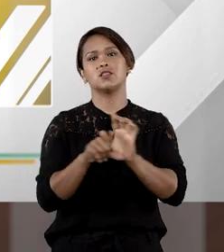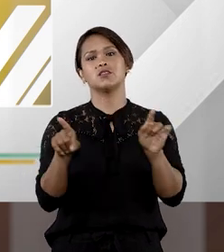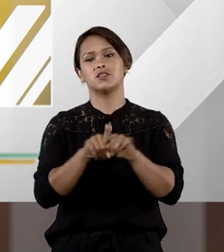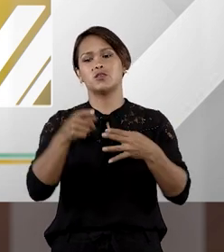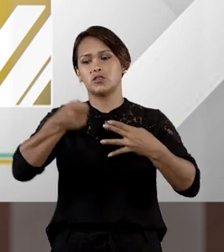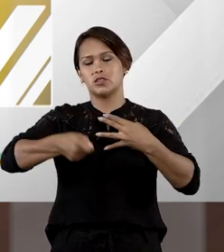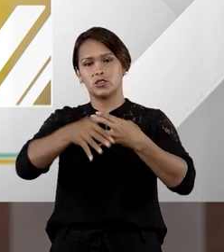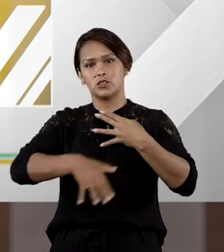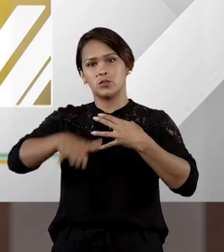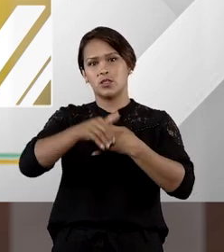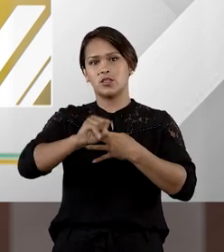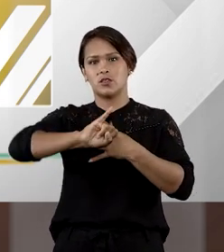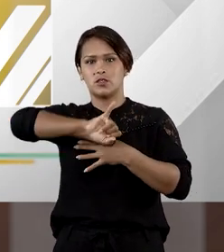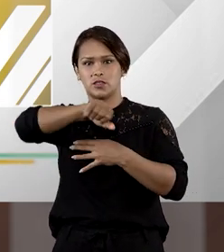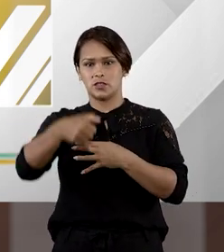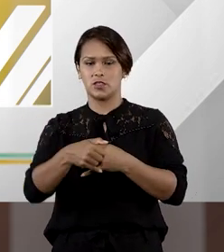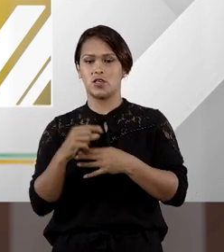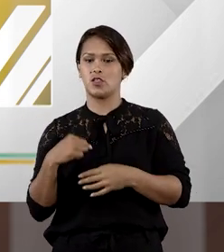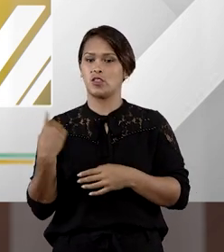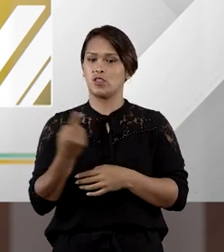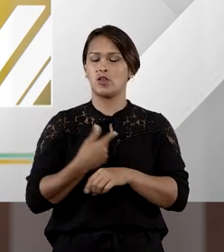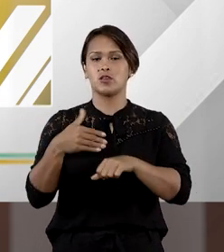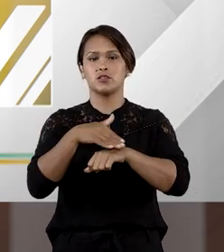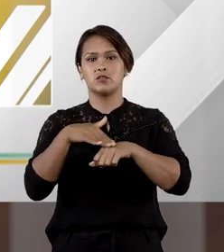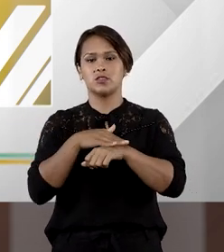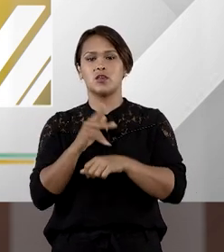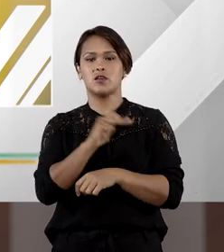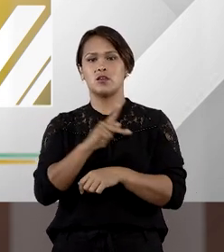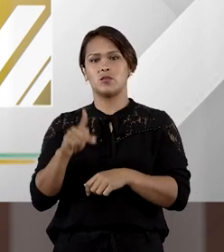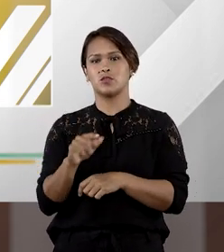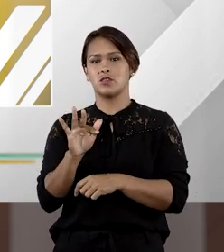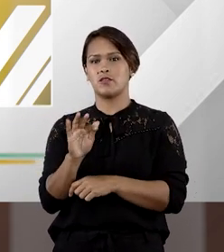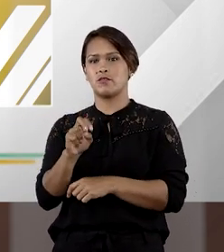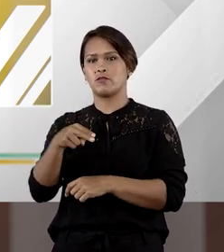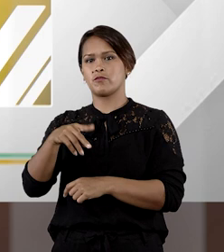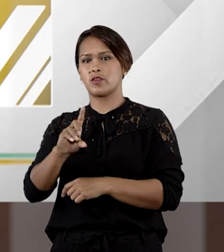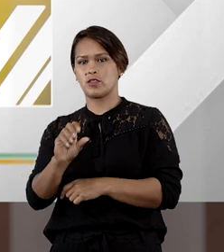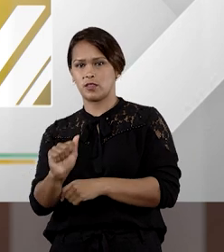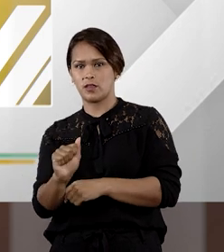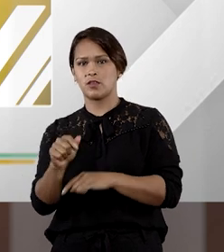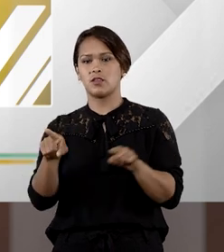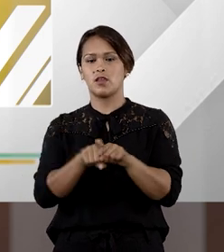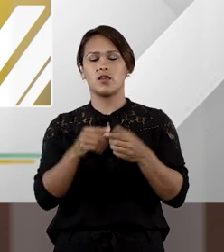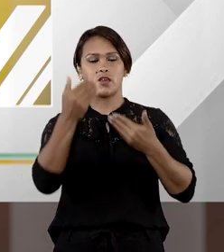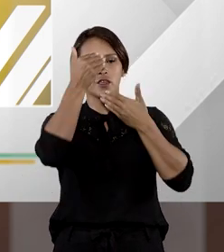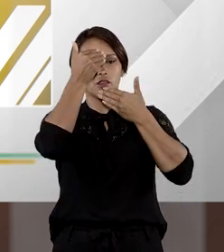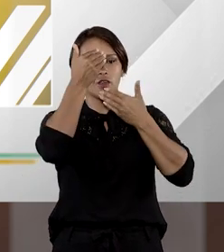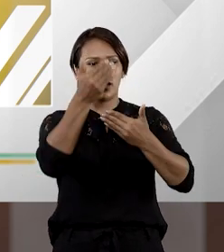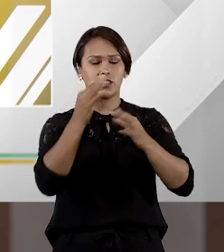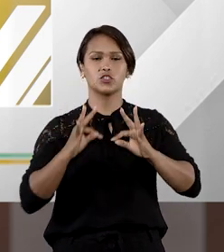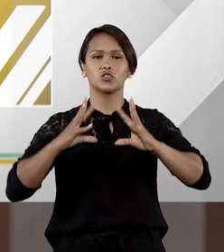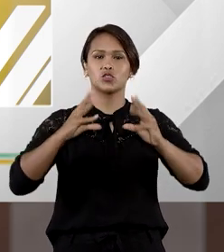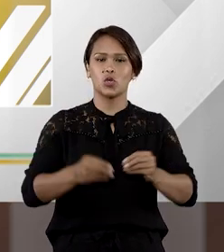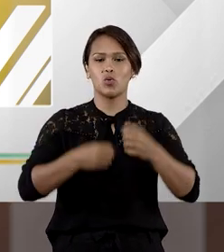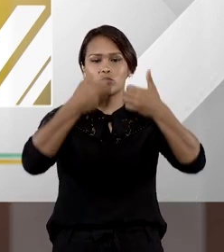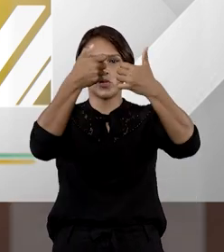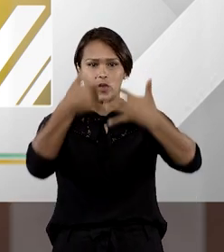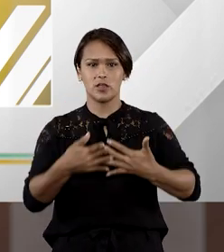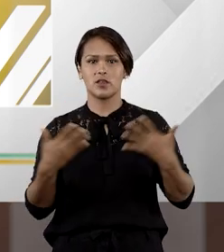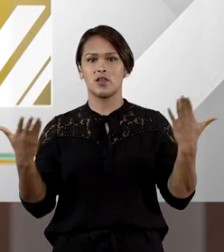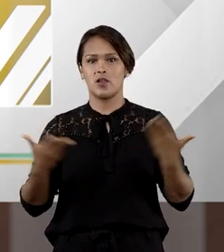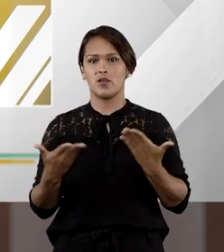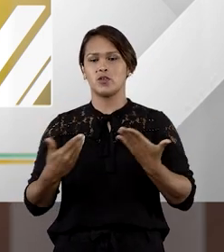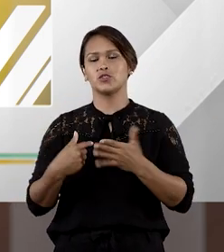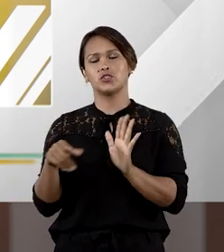da jurisprudência do STJ. Nós conversamos com a professora Fernanda Tartucci, a quem eu agradeço todos os